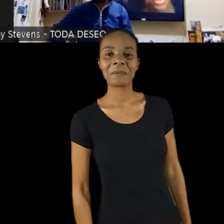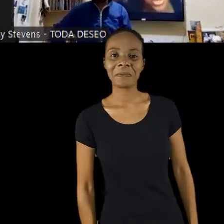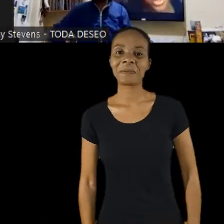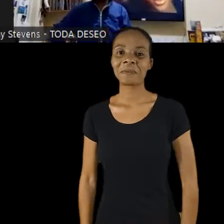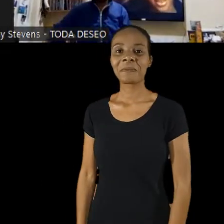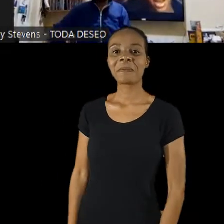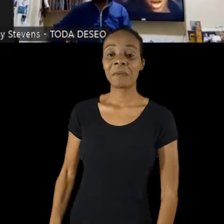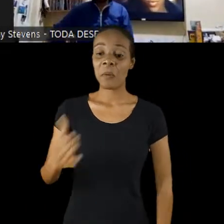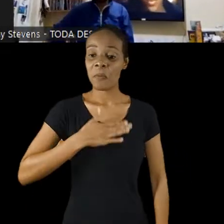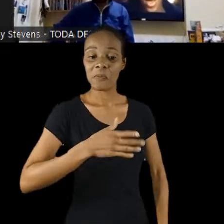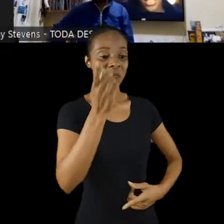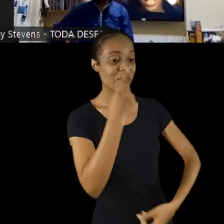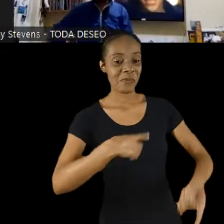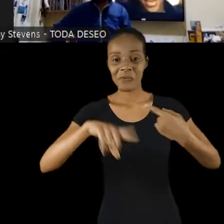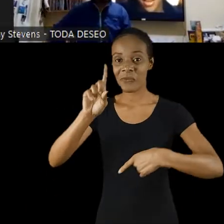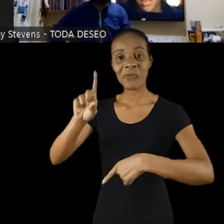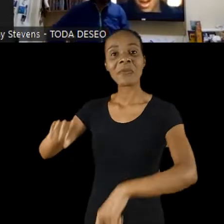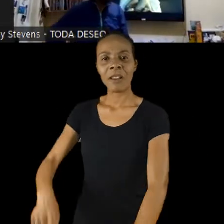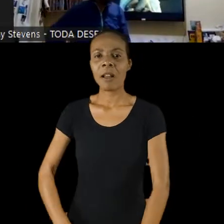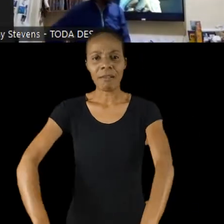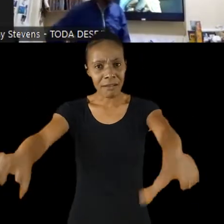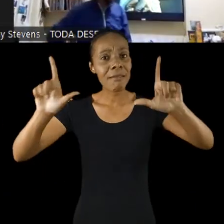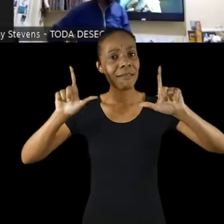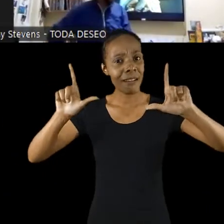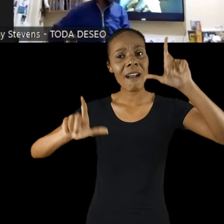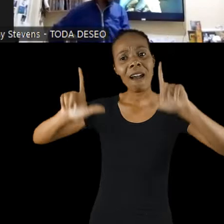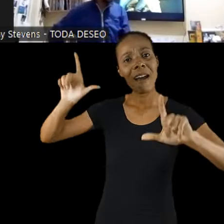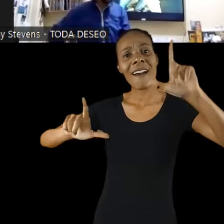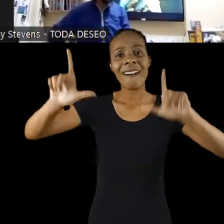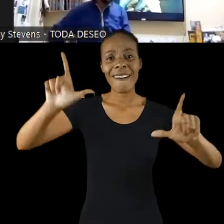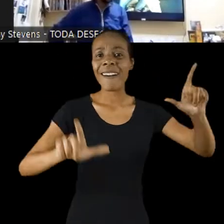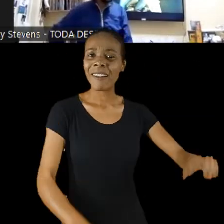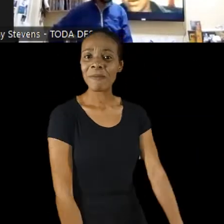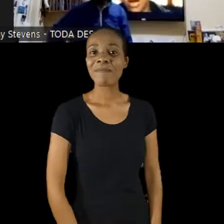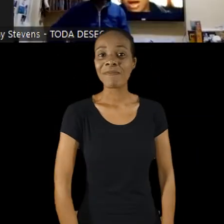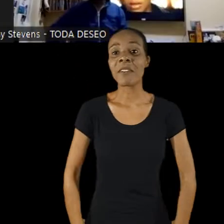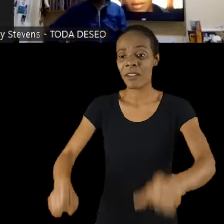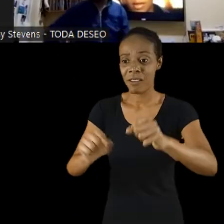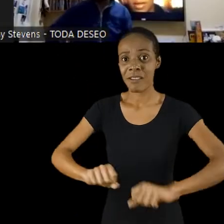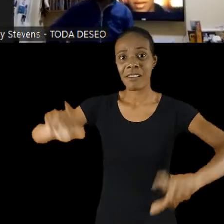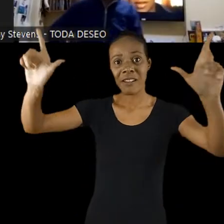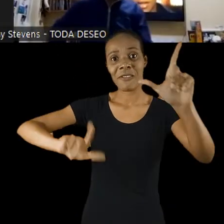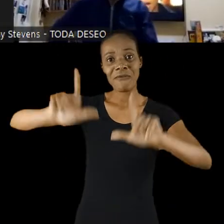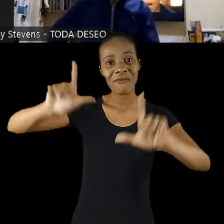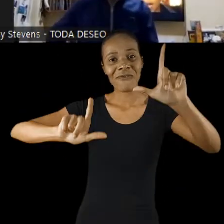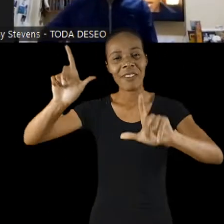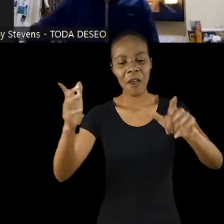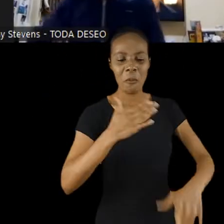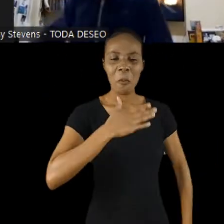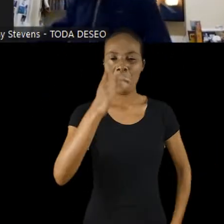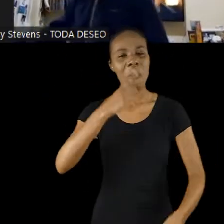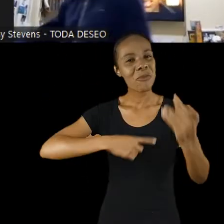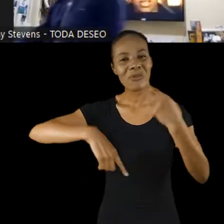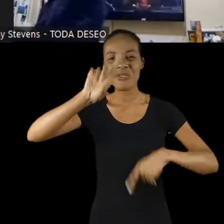Meu sucesso. Liga a TV, assiste meu sucesso. Meu sucesso. Meu